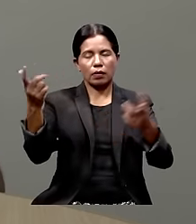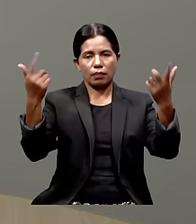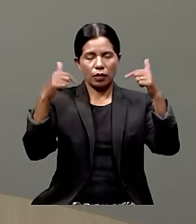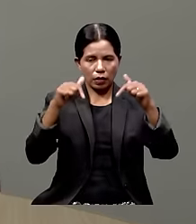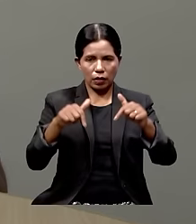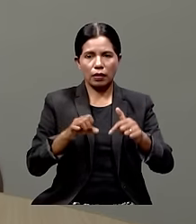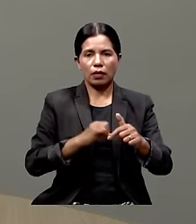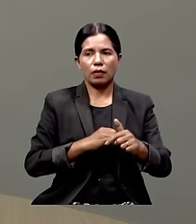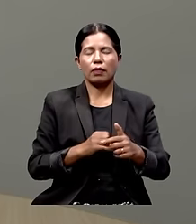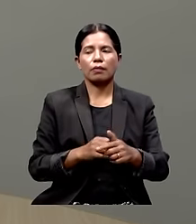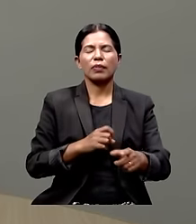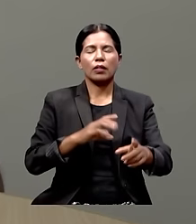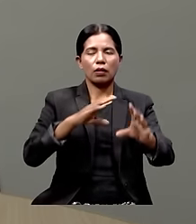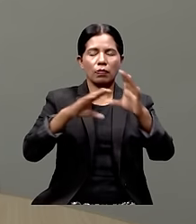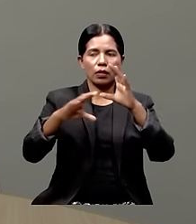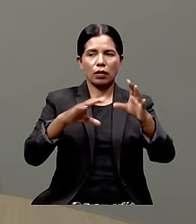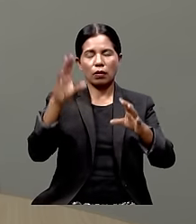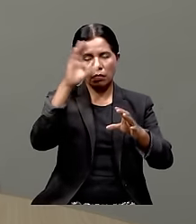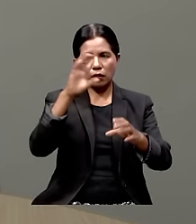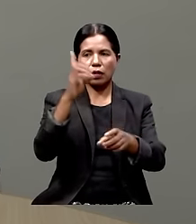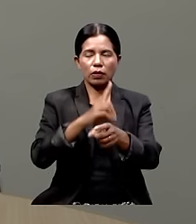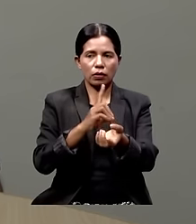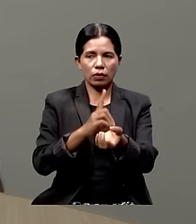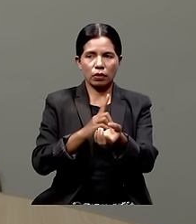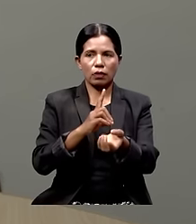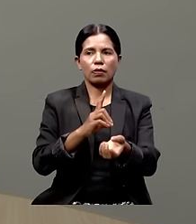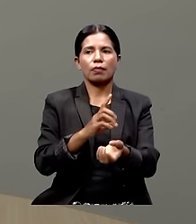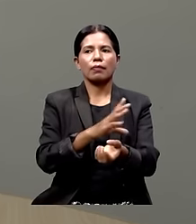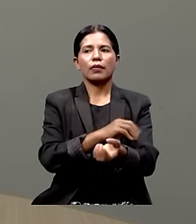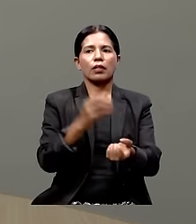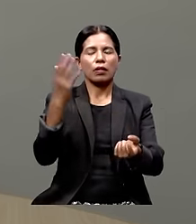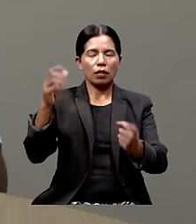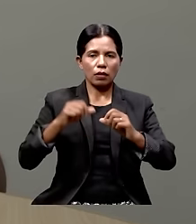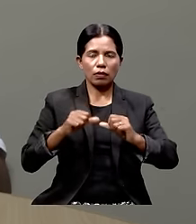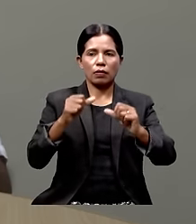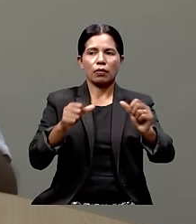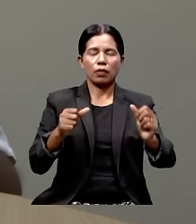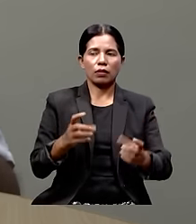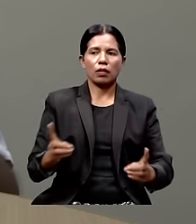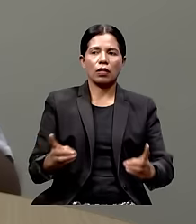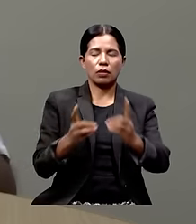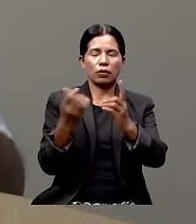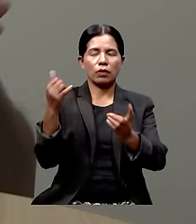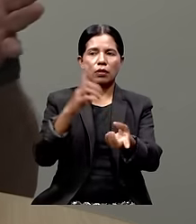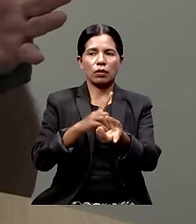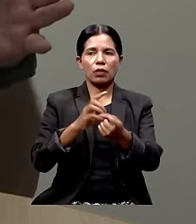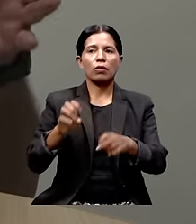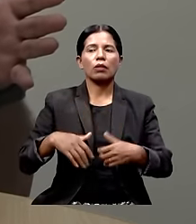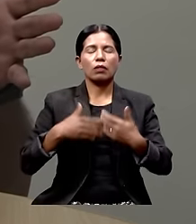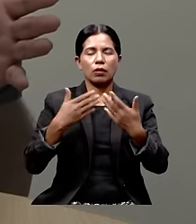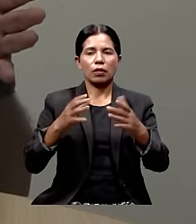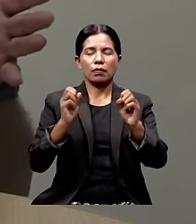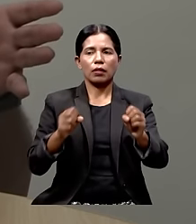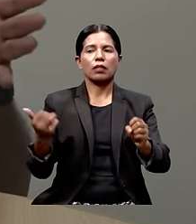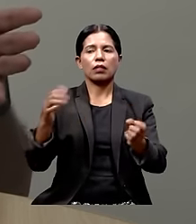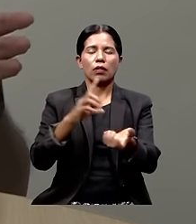ou comunica buca o doutor serve e ia continuação a tua sobre serve médico e o insab ele se